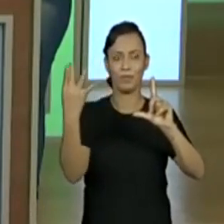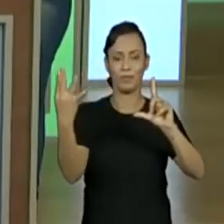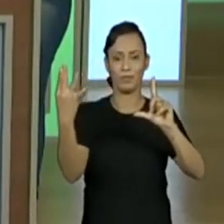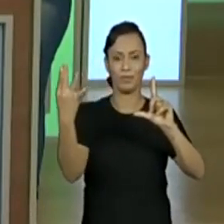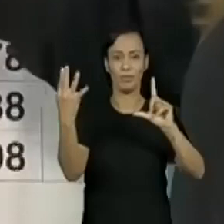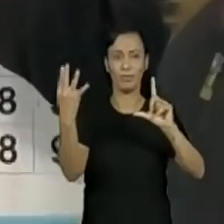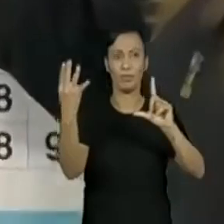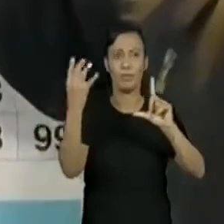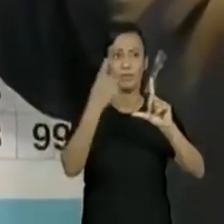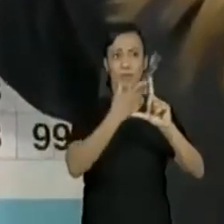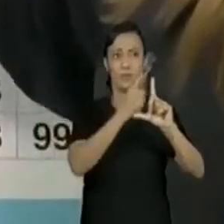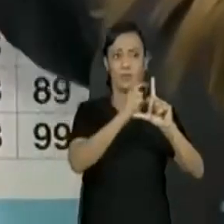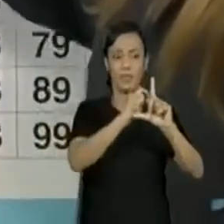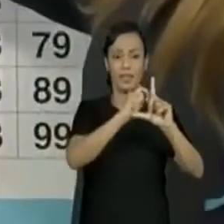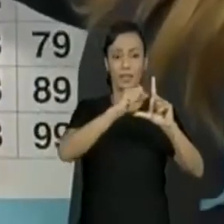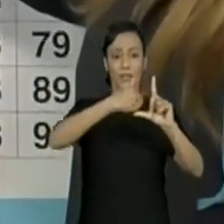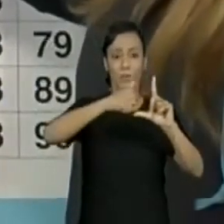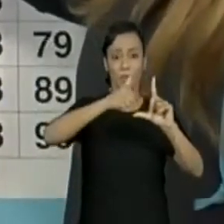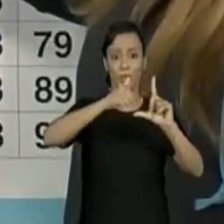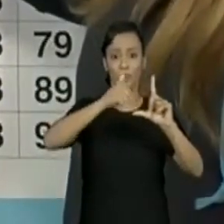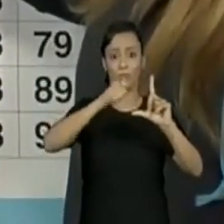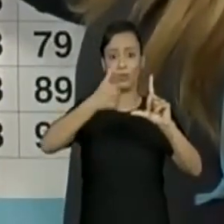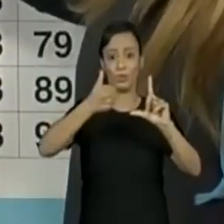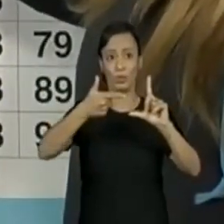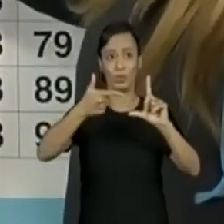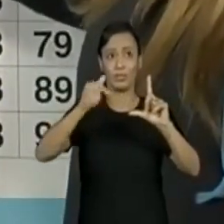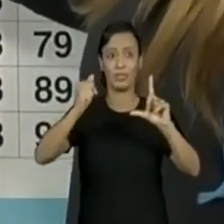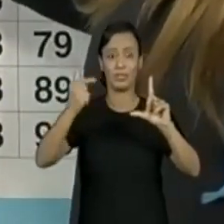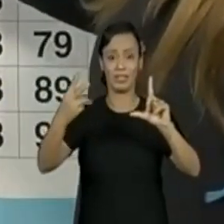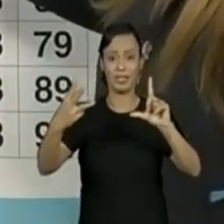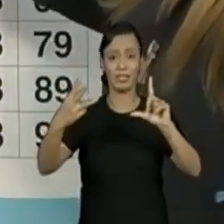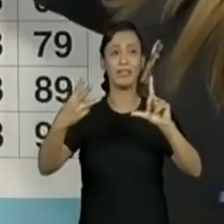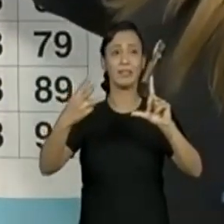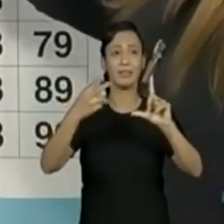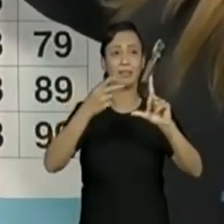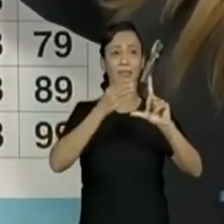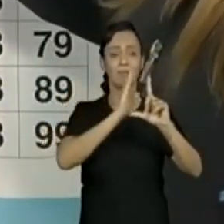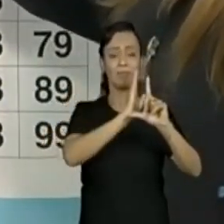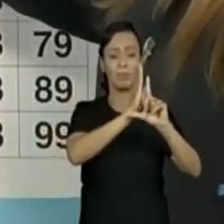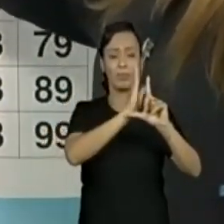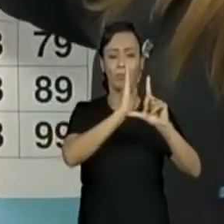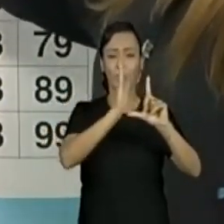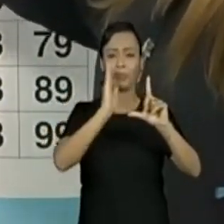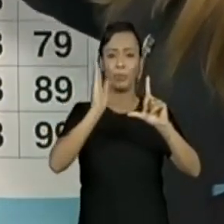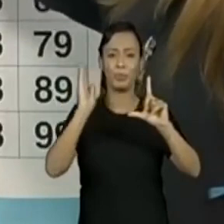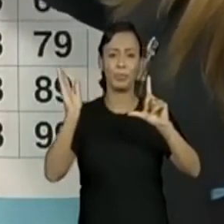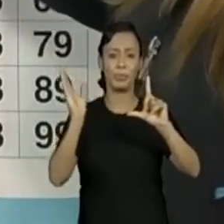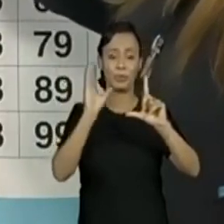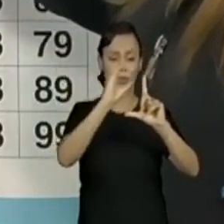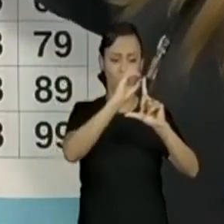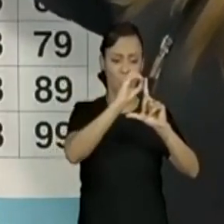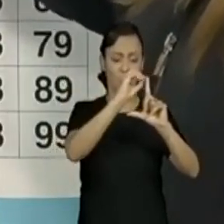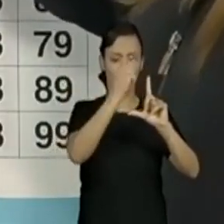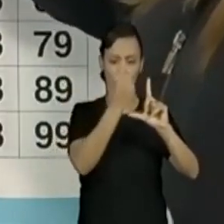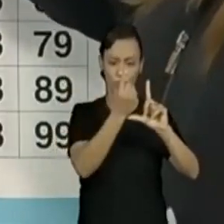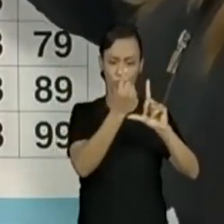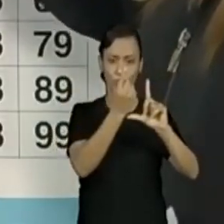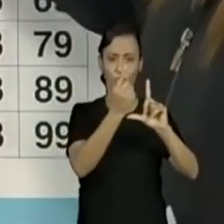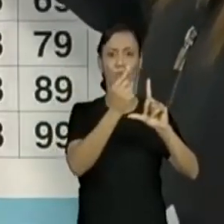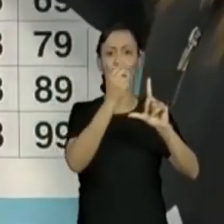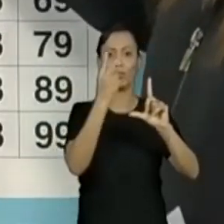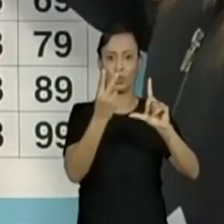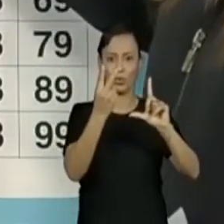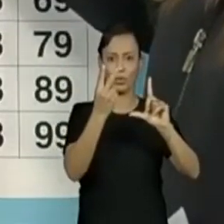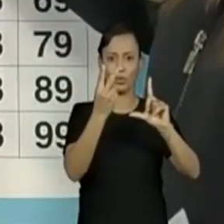e nas linhas eles vão seguindo a ordem de 1 em 1. Saímos do 0 e passamos para o 1. Então, 0 mais 1, 1. Mais